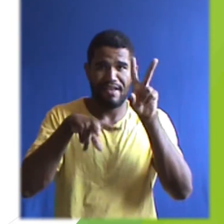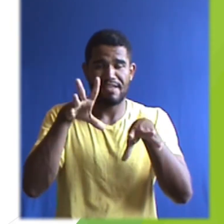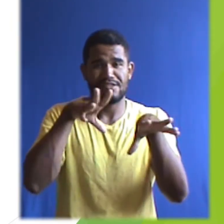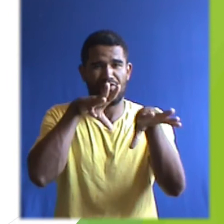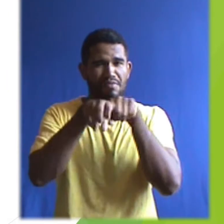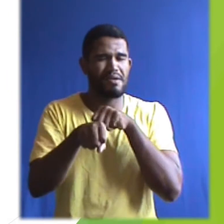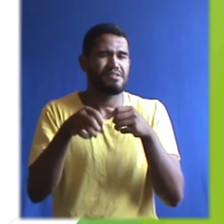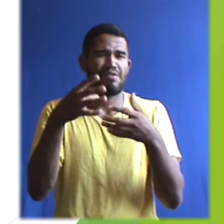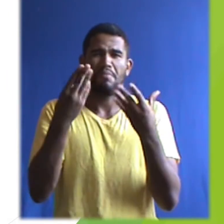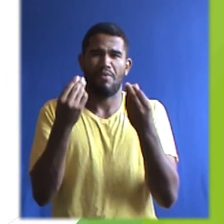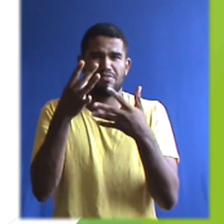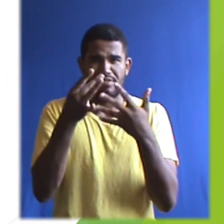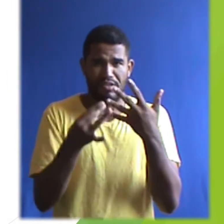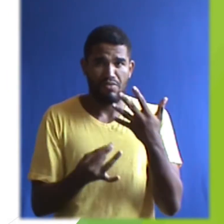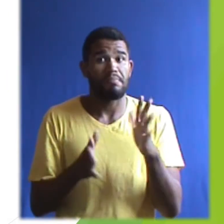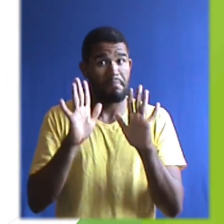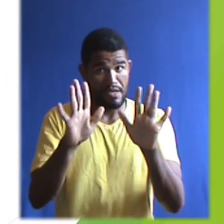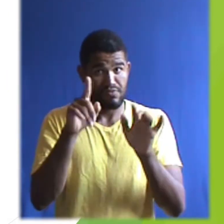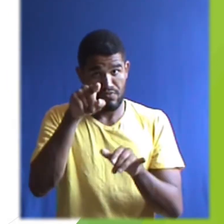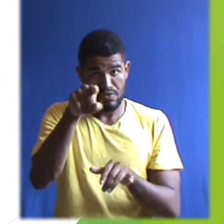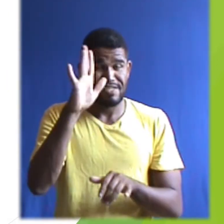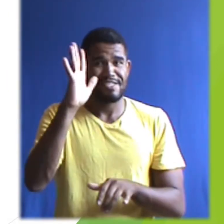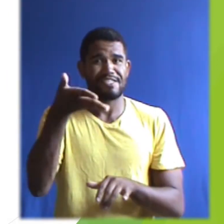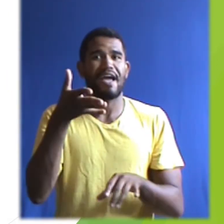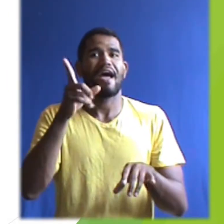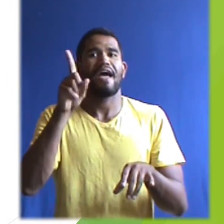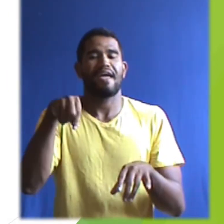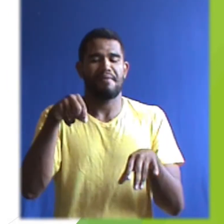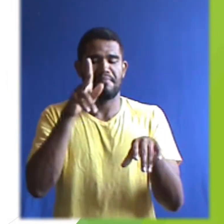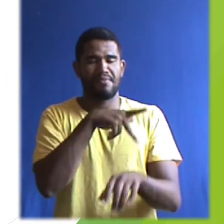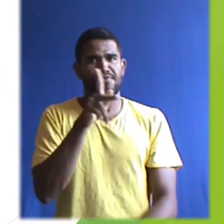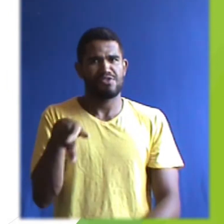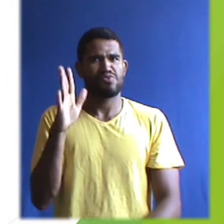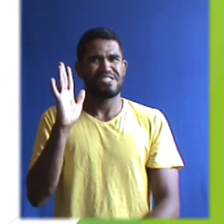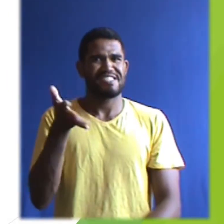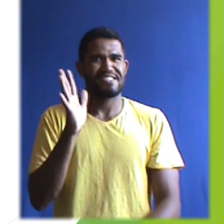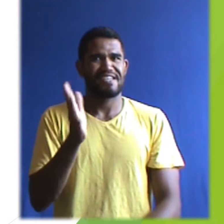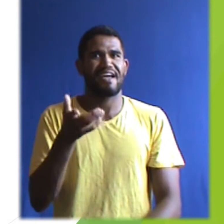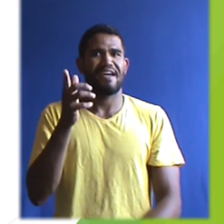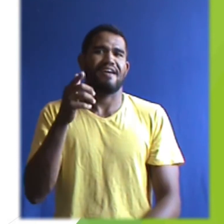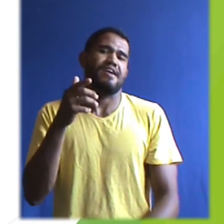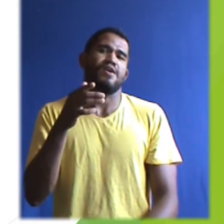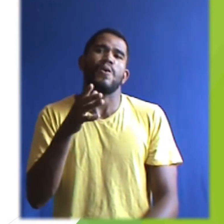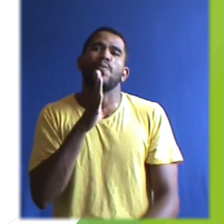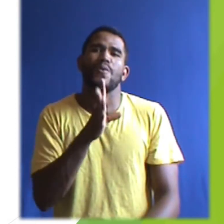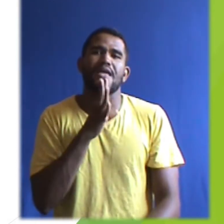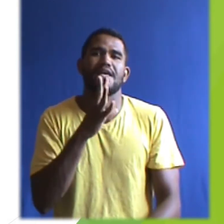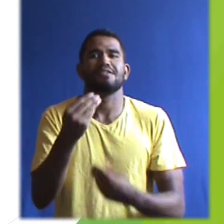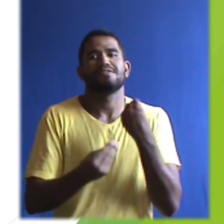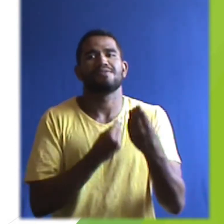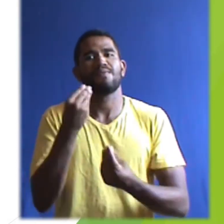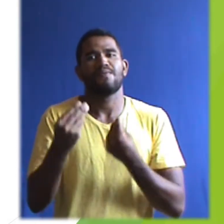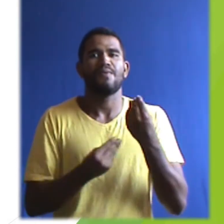Só lembrando, vocês já são professores, já desenvolvem a docência, esses itens já estão mais do que presentes no dia a dia